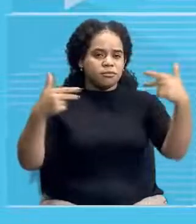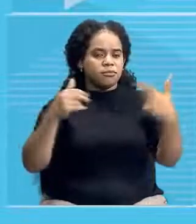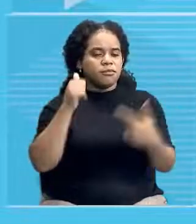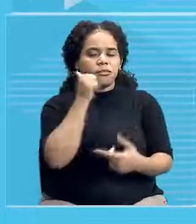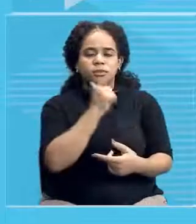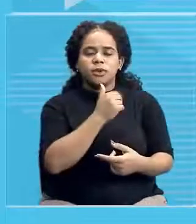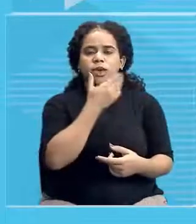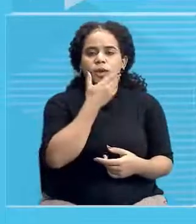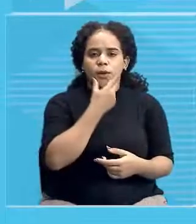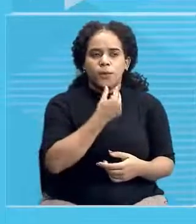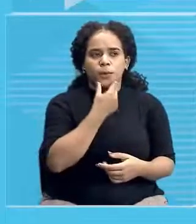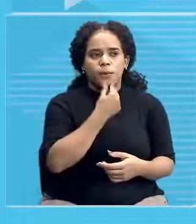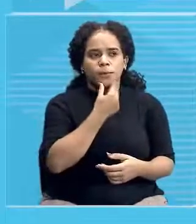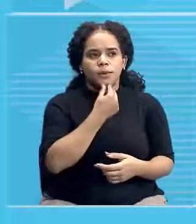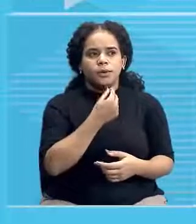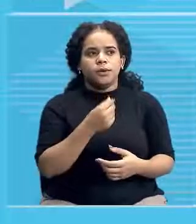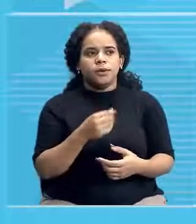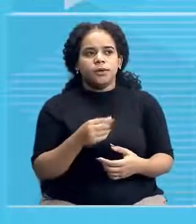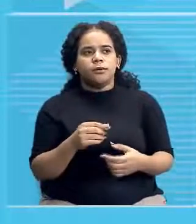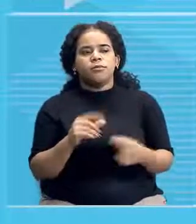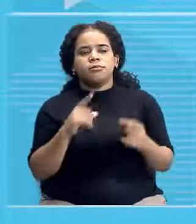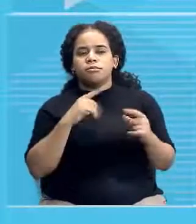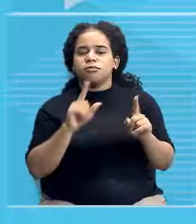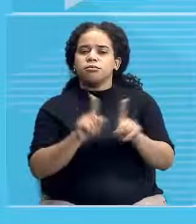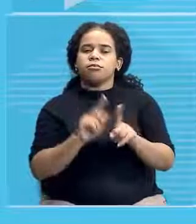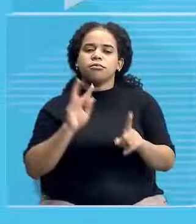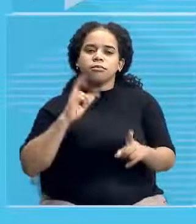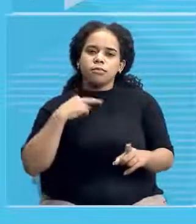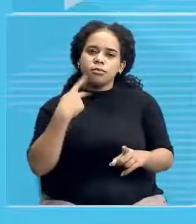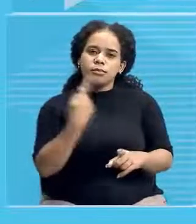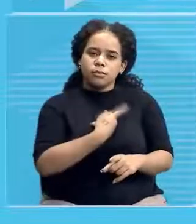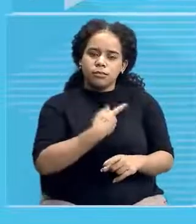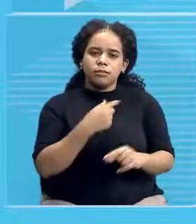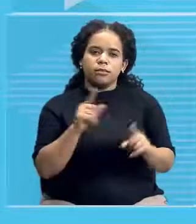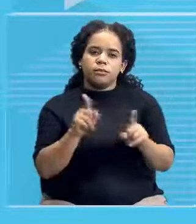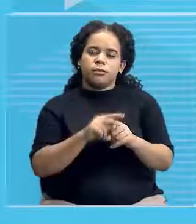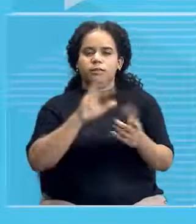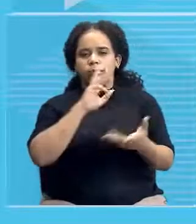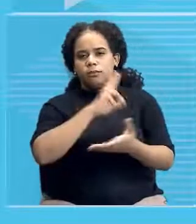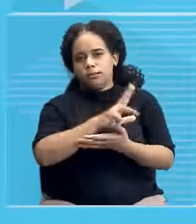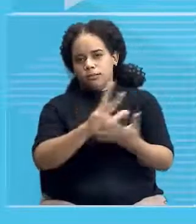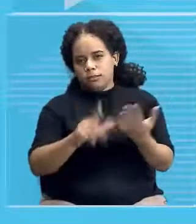masculino, feminino, trans, etc.